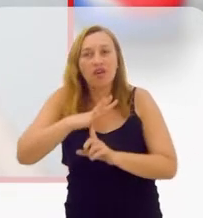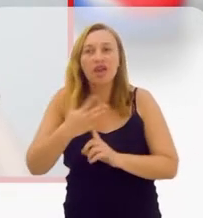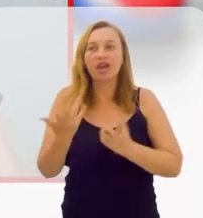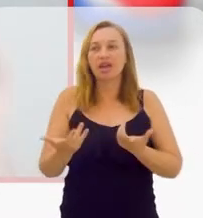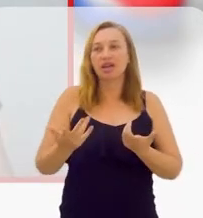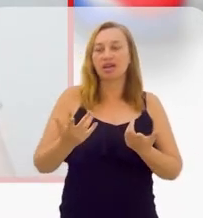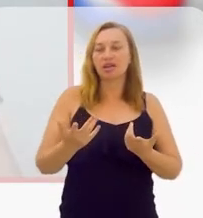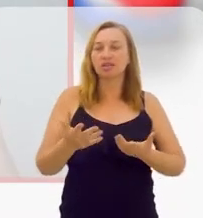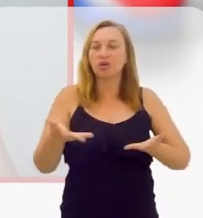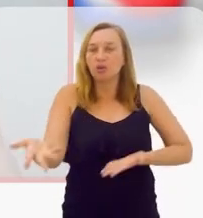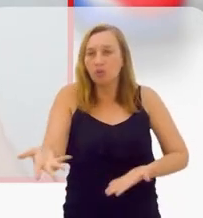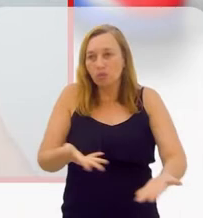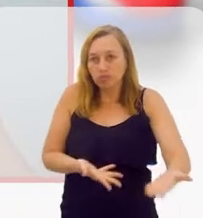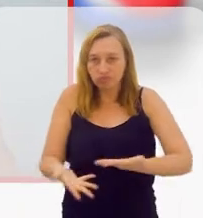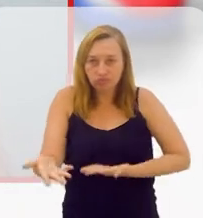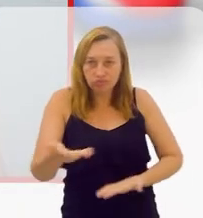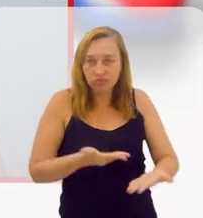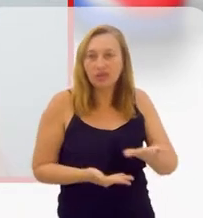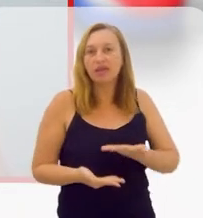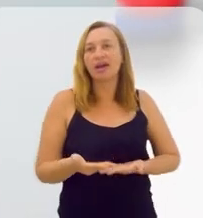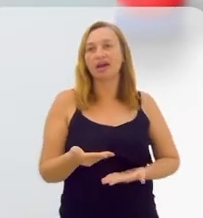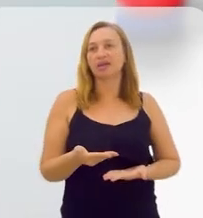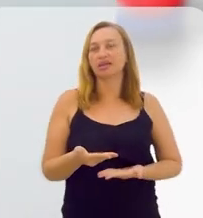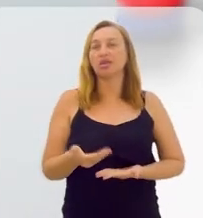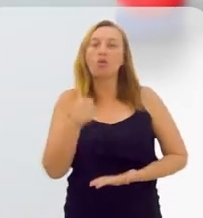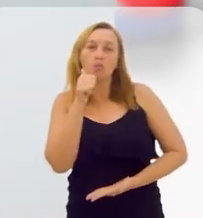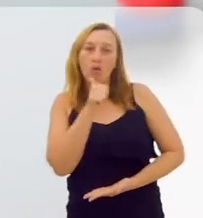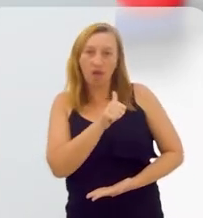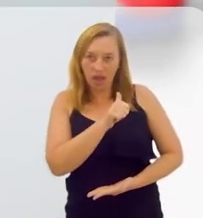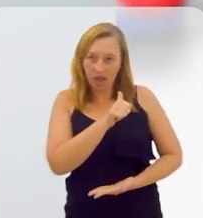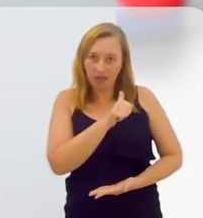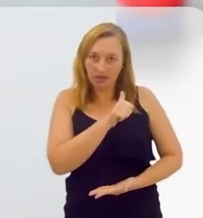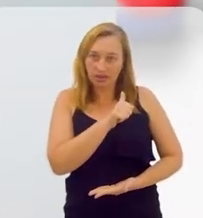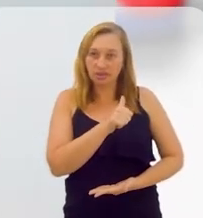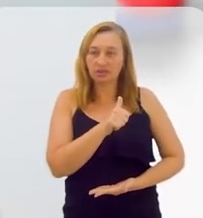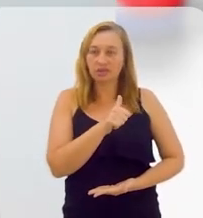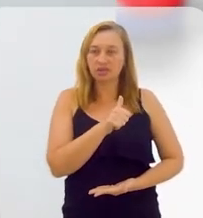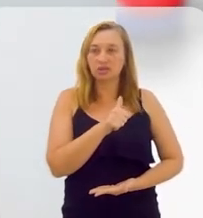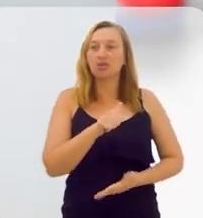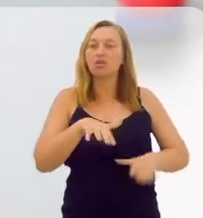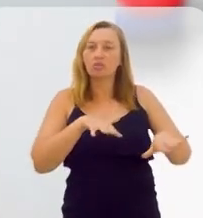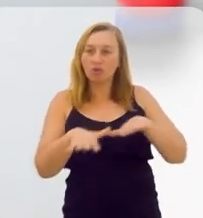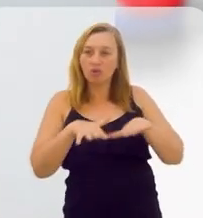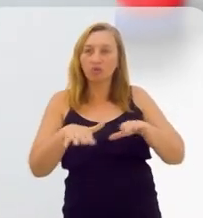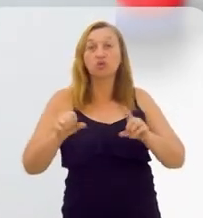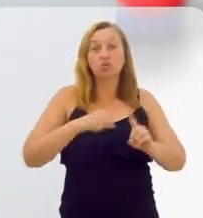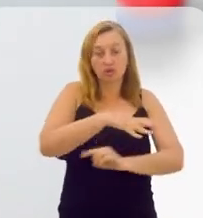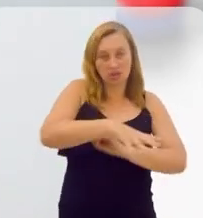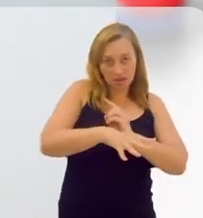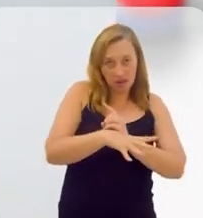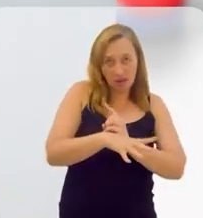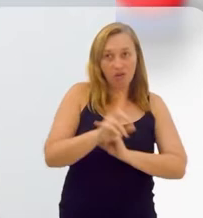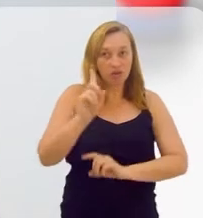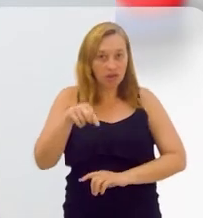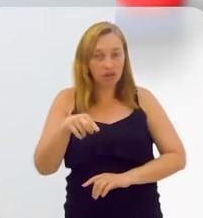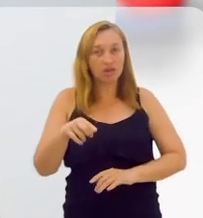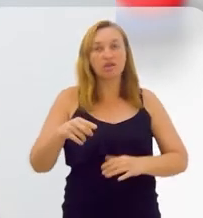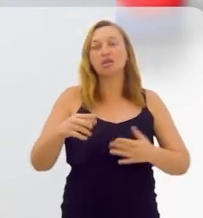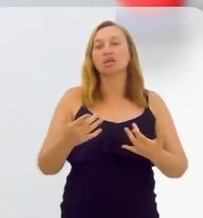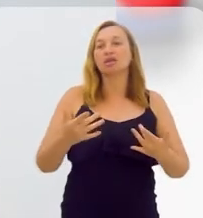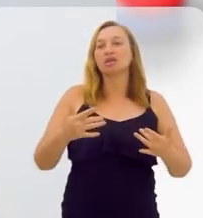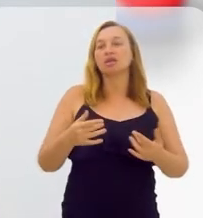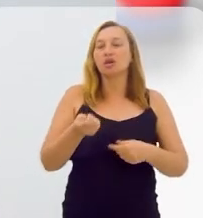é gerida de forma compartilhada por mulheres que são do movimento social, né, de